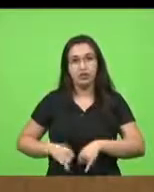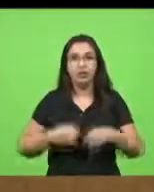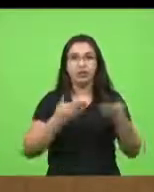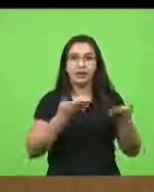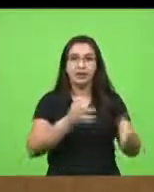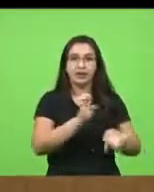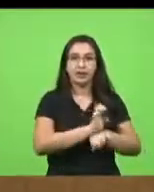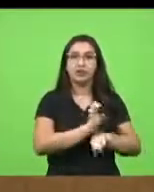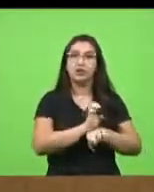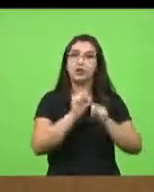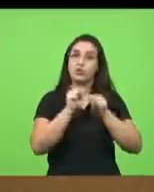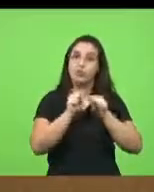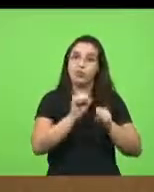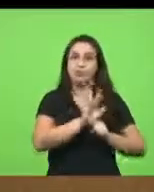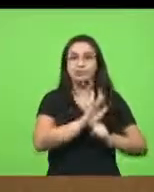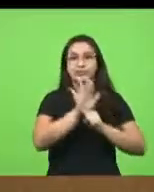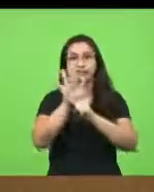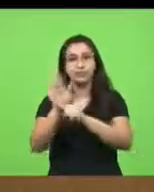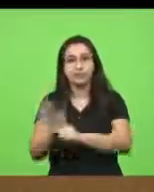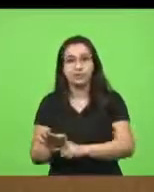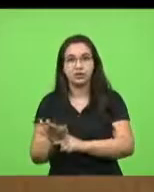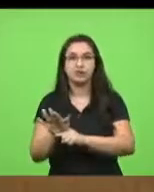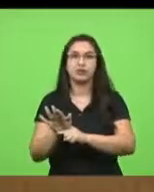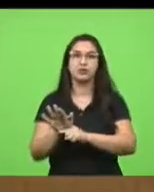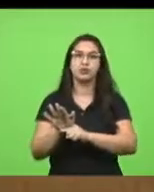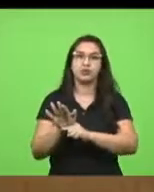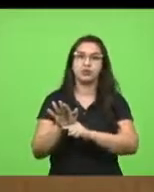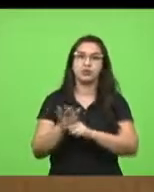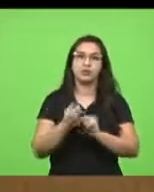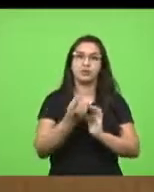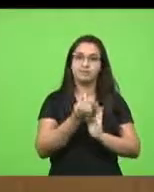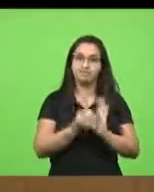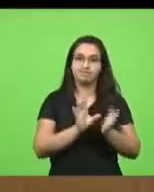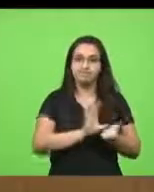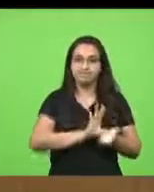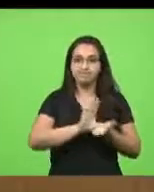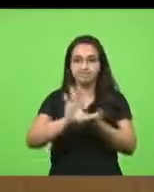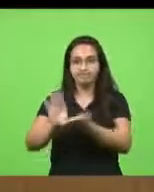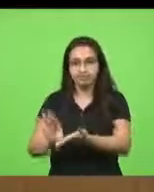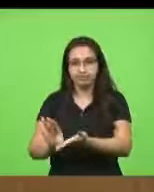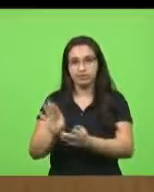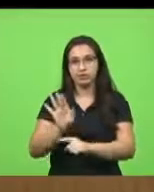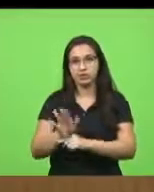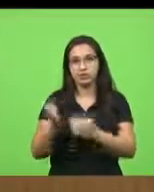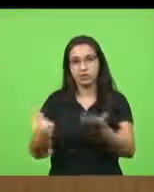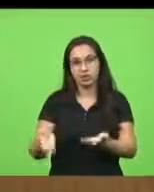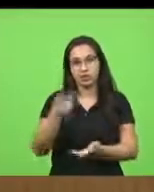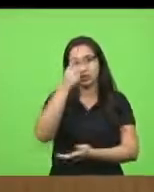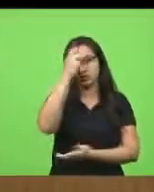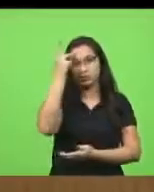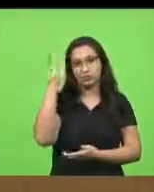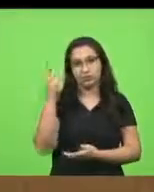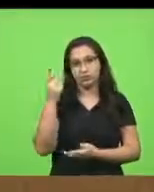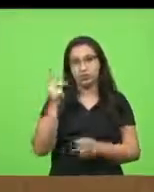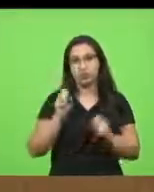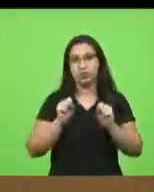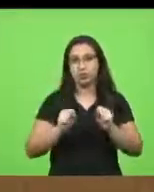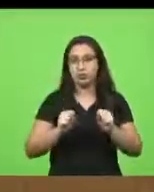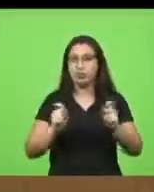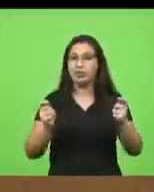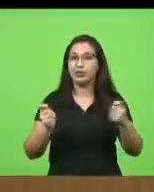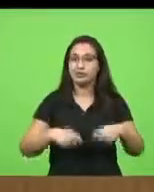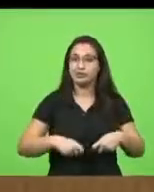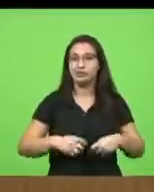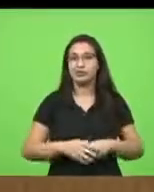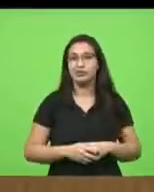sim, desse grande superávit, botar esse dinheiro na mão das pessoas para que elas possam superar